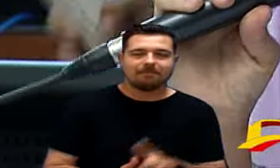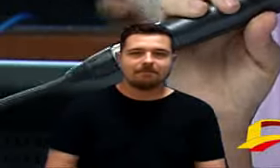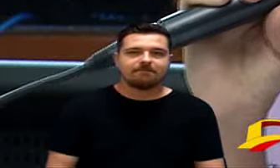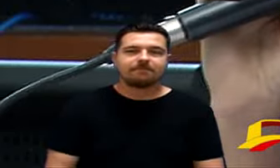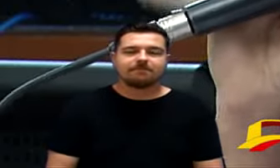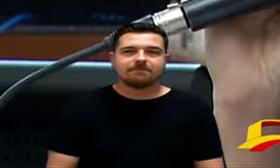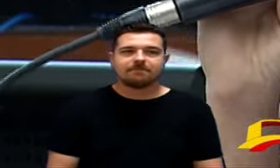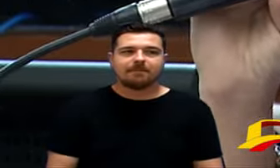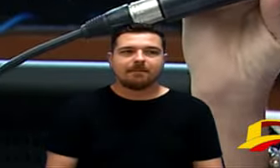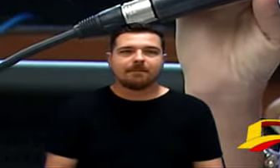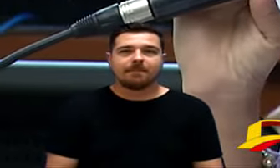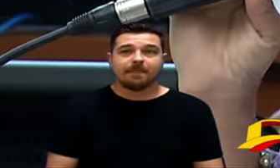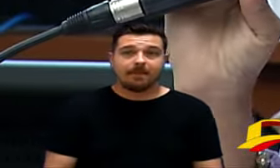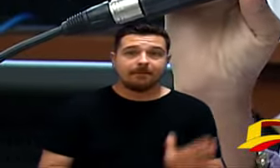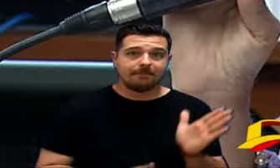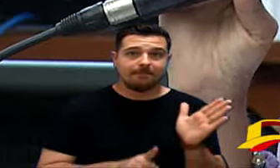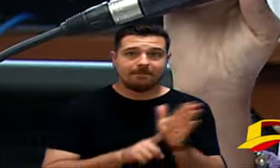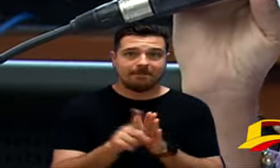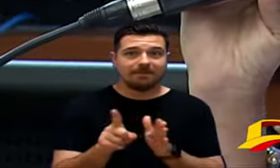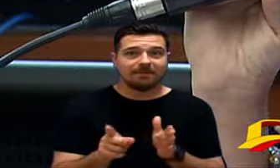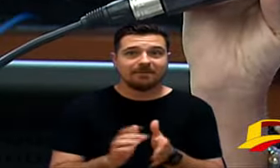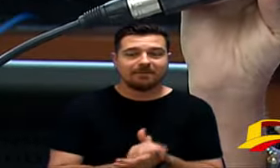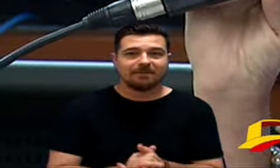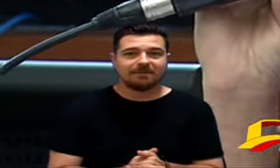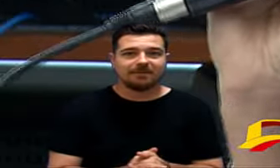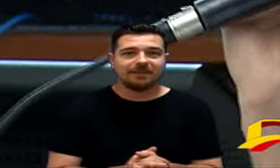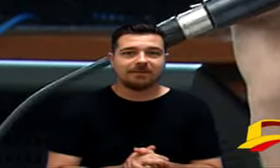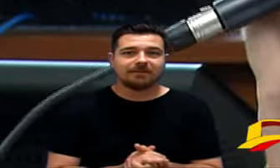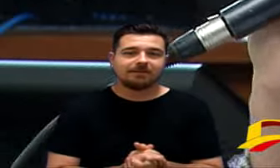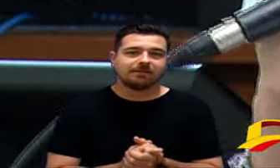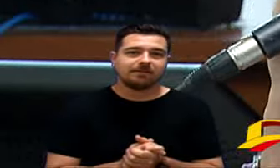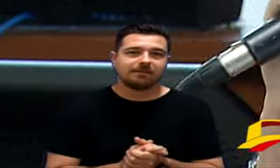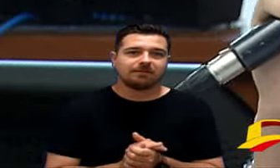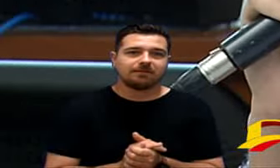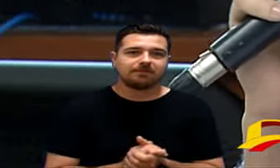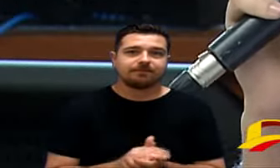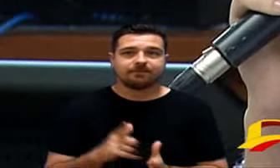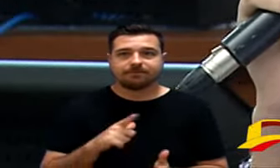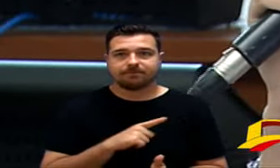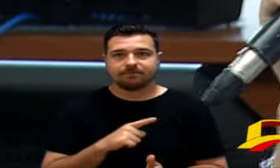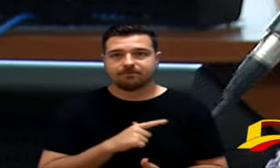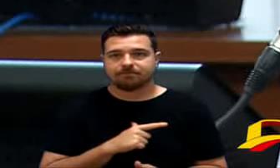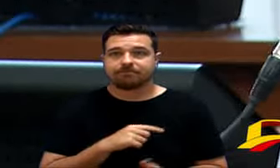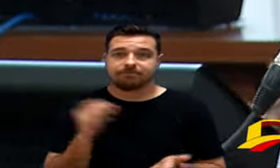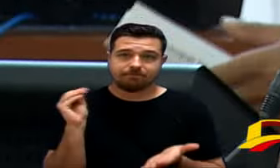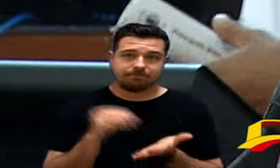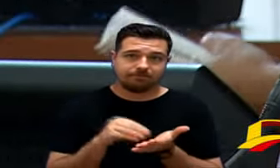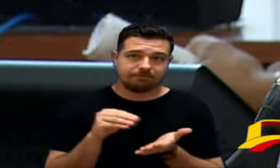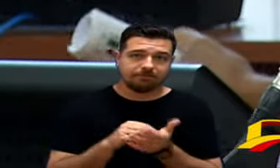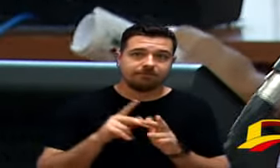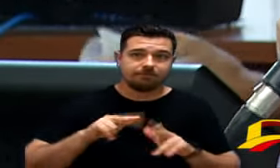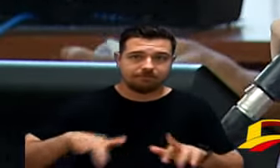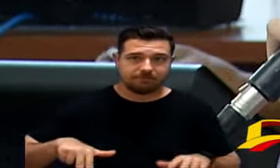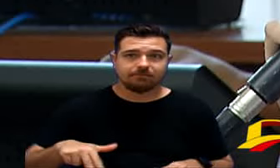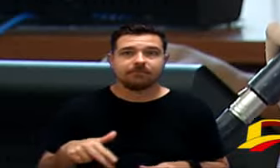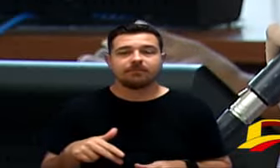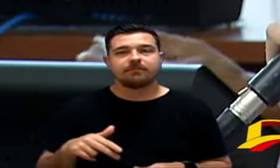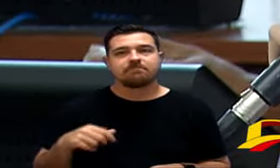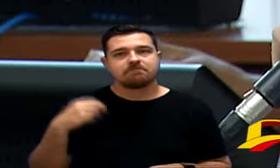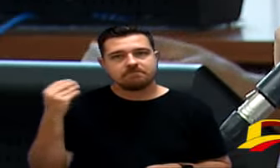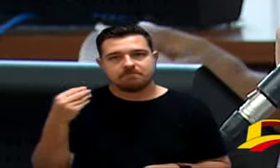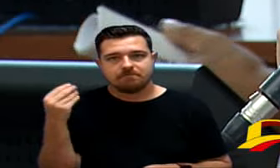uma uma questão O senhor falou né do a gente tem um déficit muito grande de profissionais